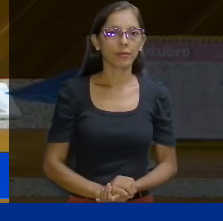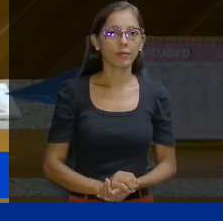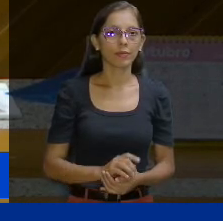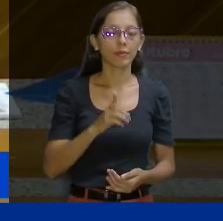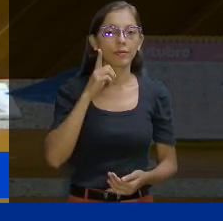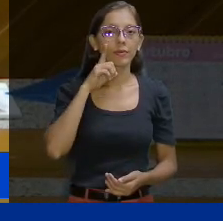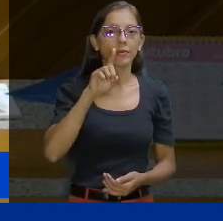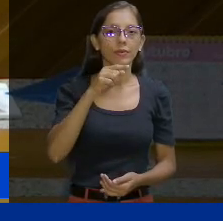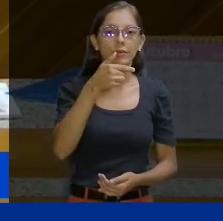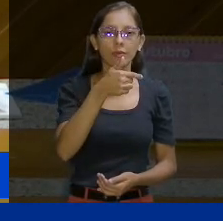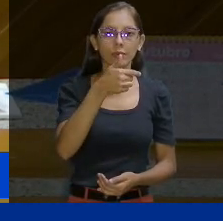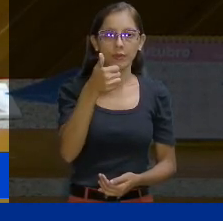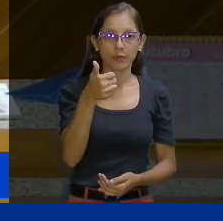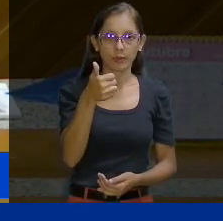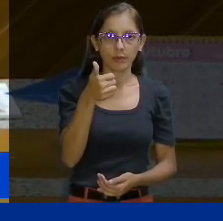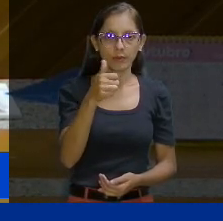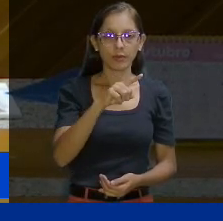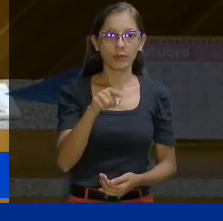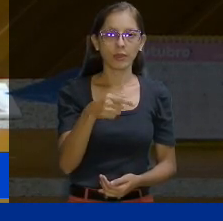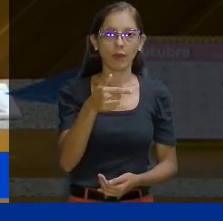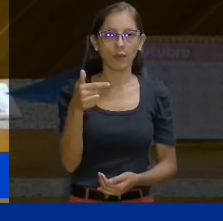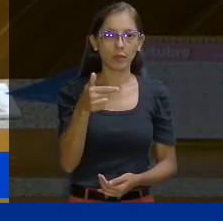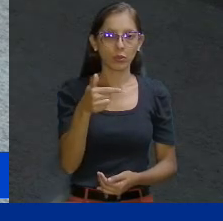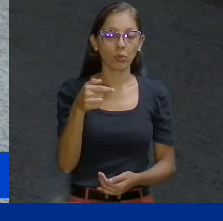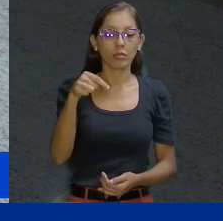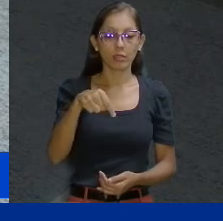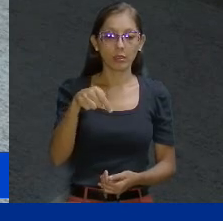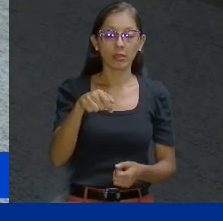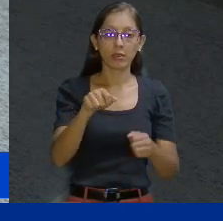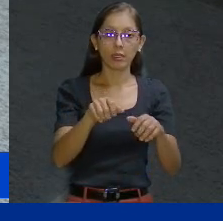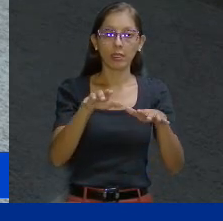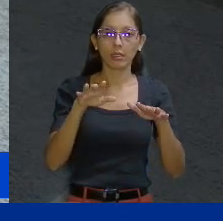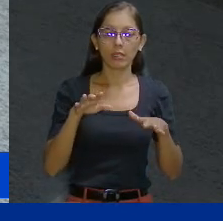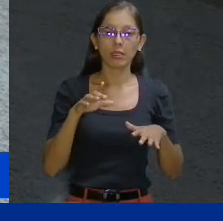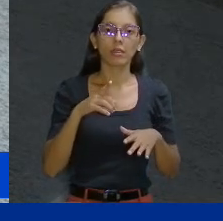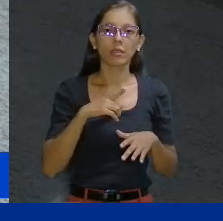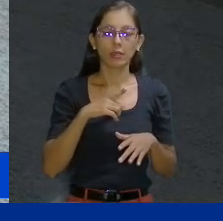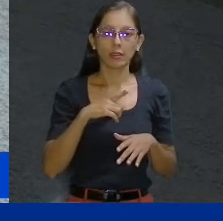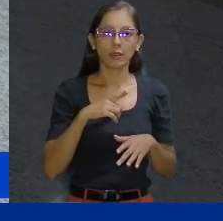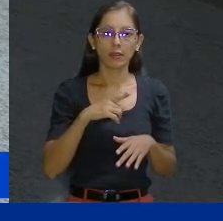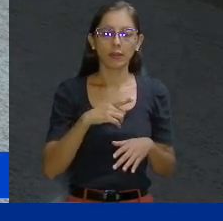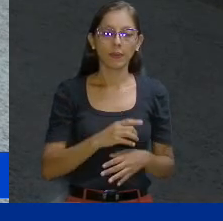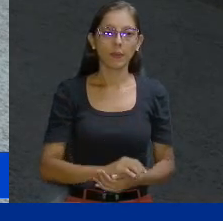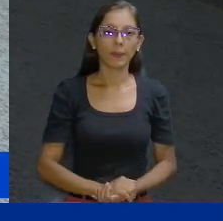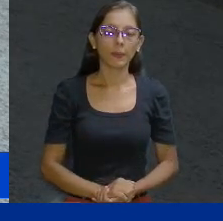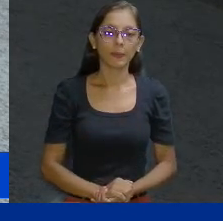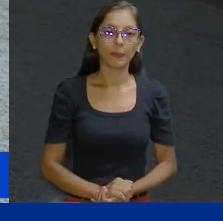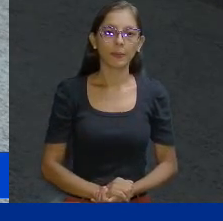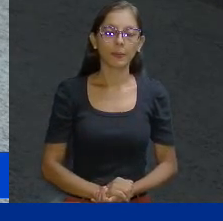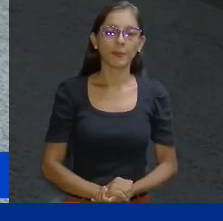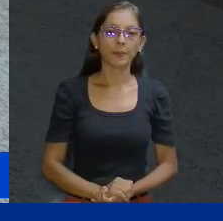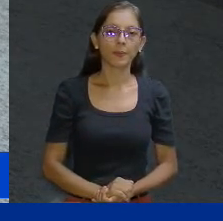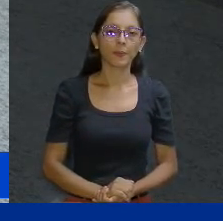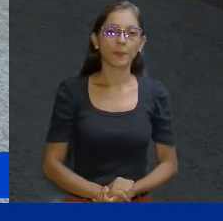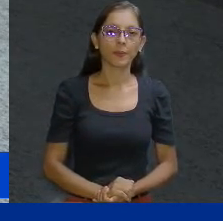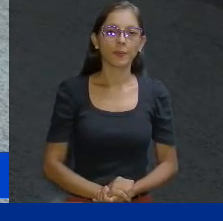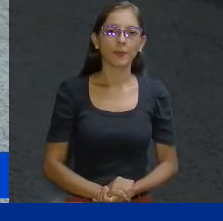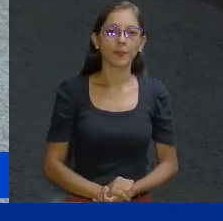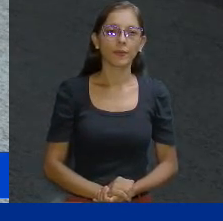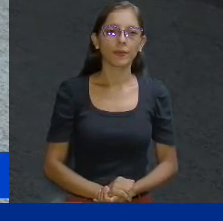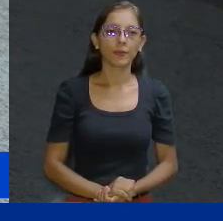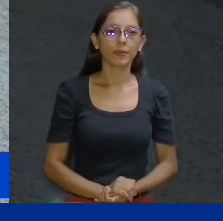de novembro, né, Cleime? Permanece como desembargador Carmo Antônio. Agora imagem ampla do plenário.